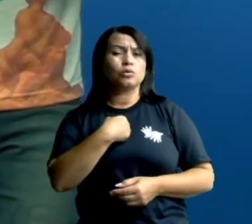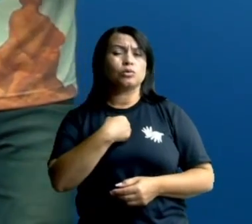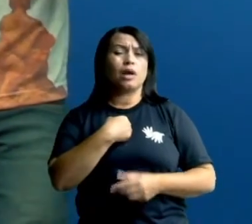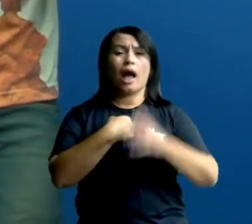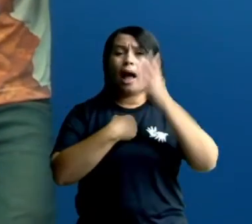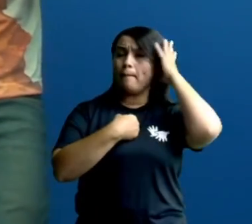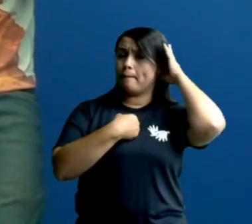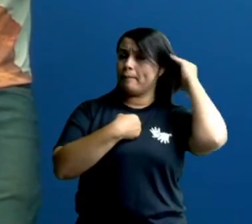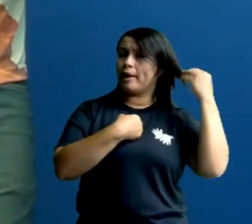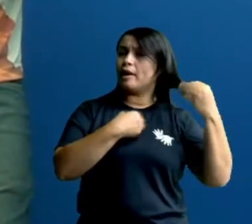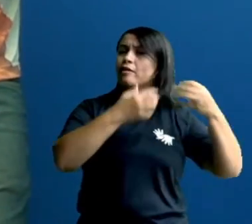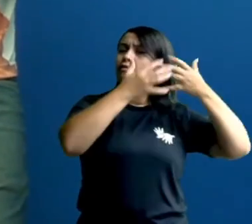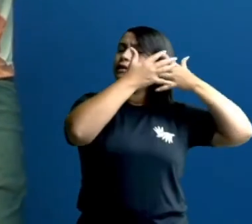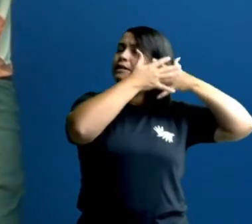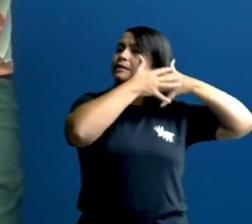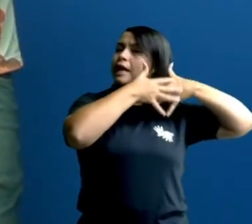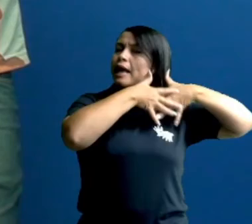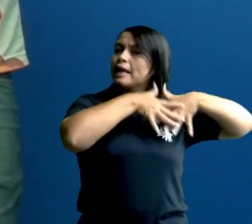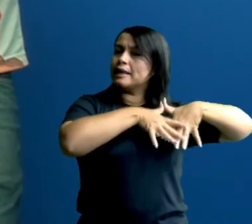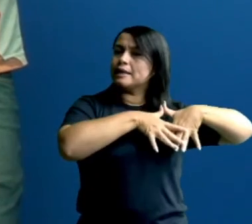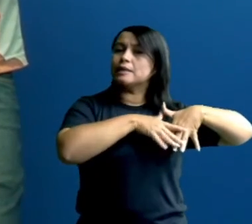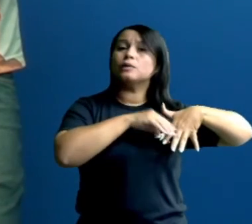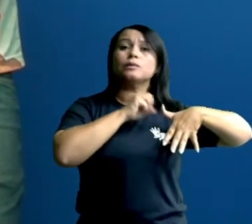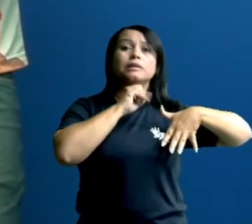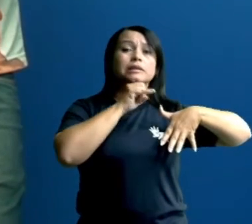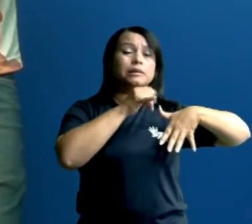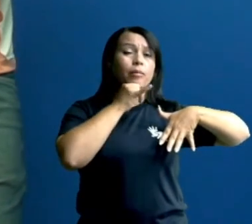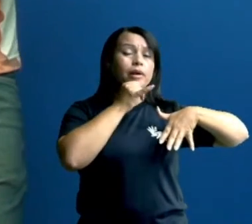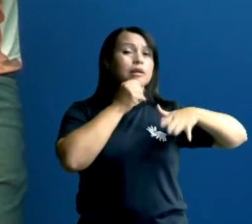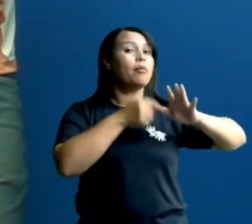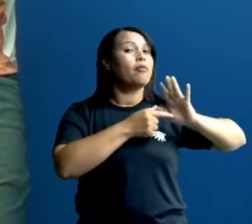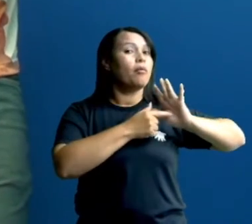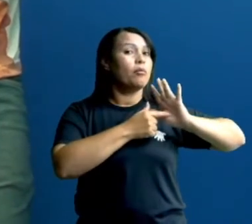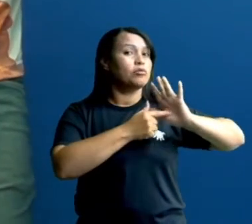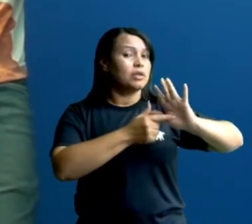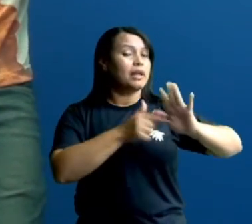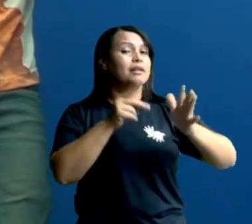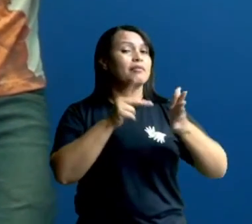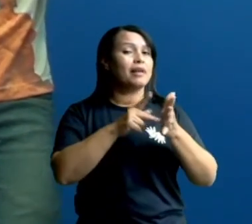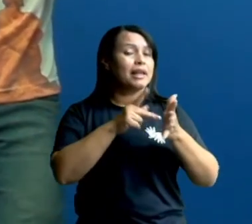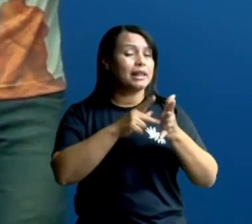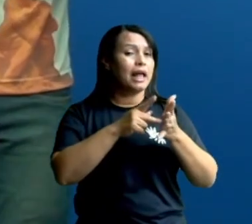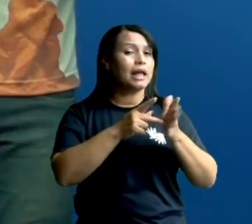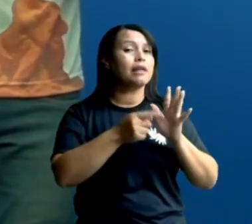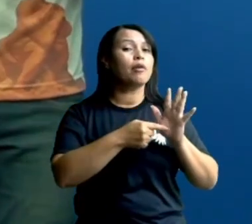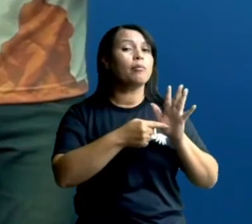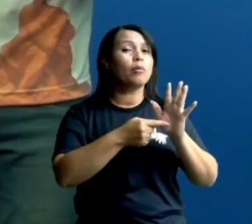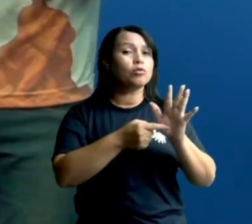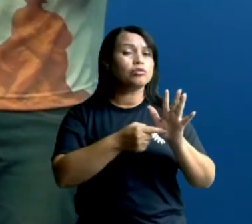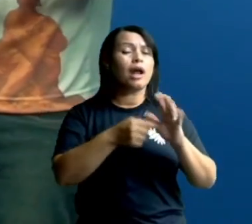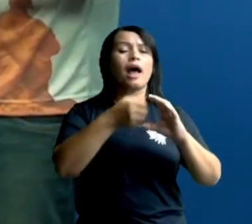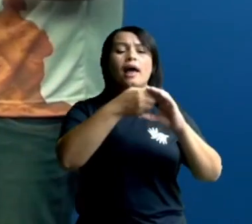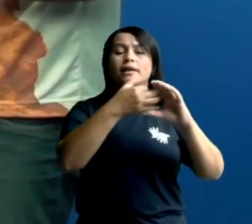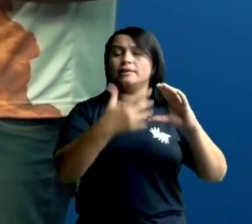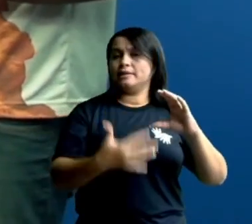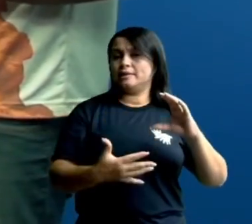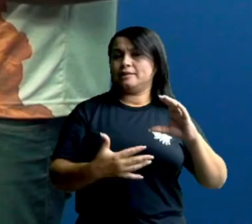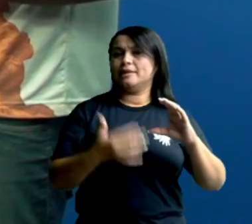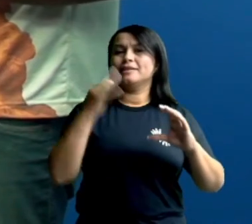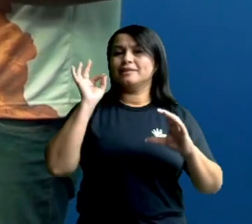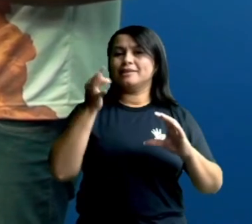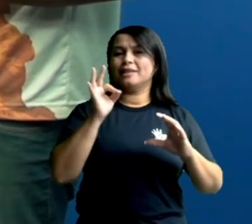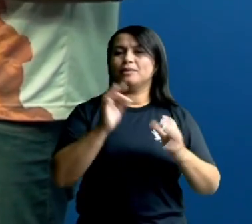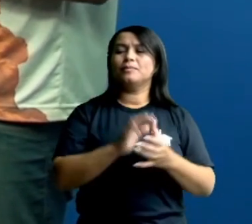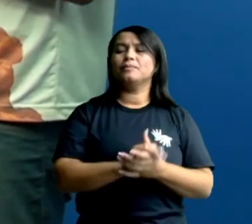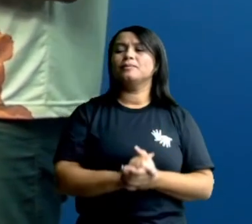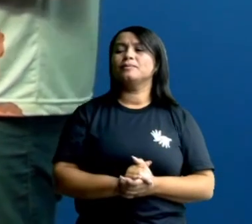liso. Se aquela região do DNA ela for expressa, né, a gente vai apresentar aquela determinada característica, tá